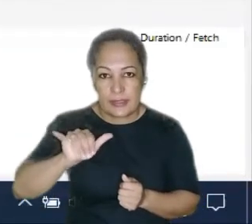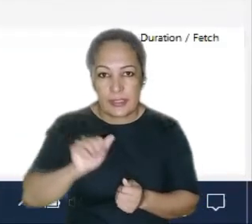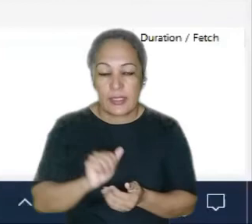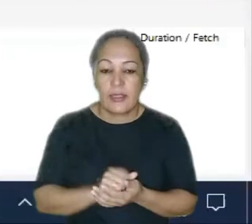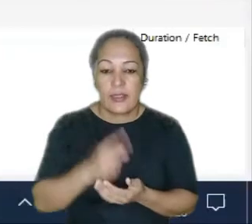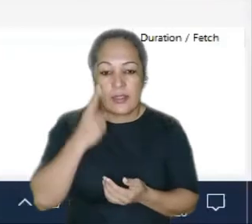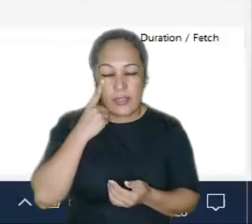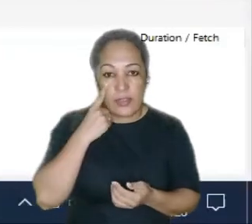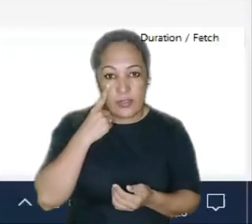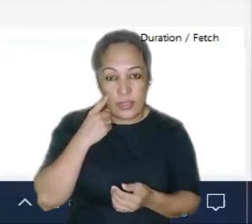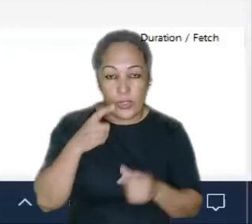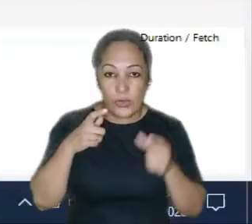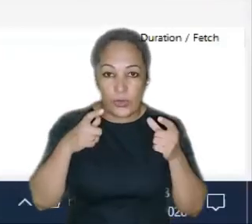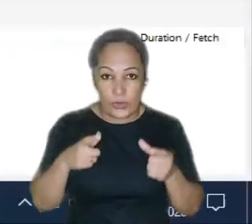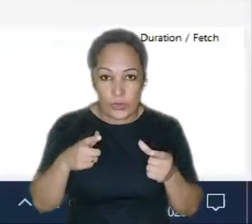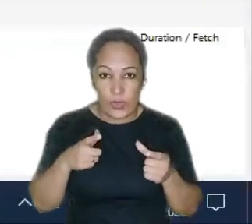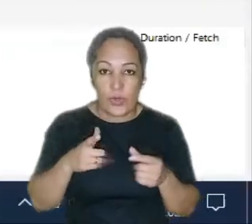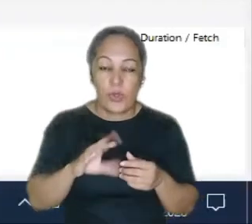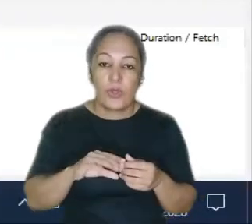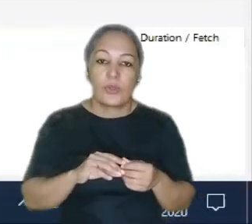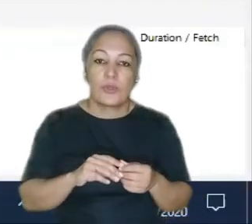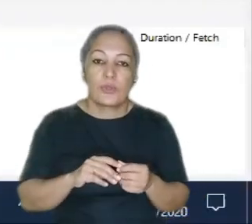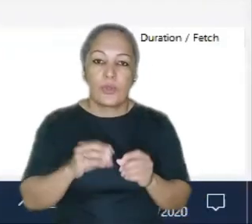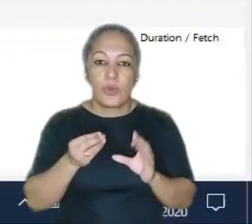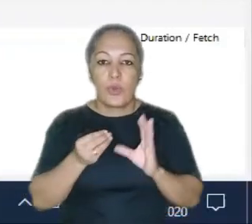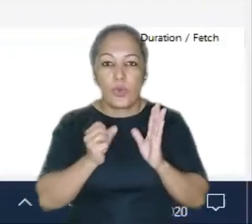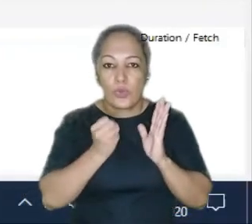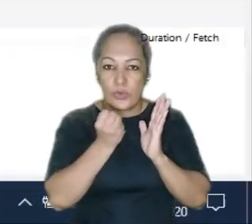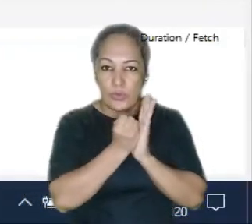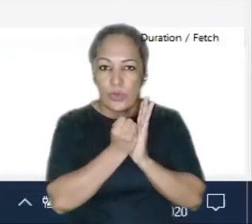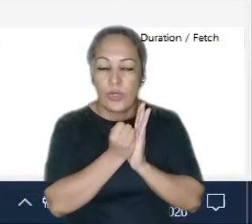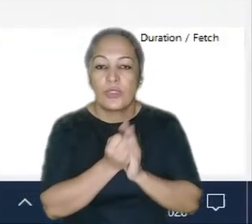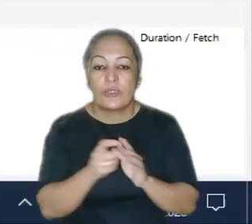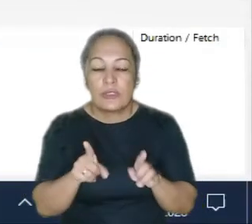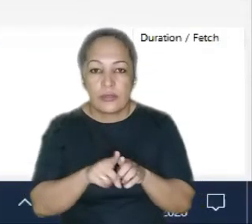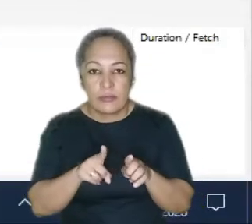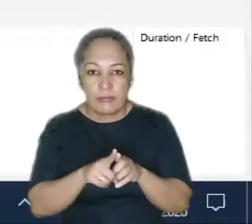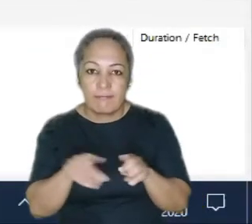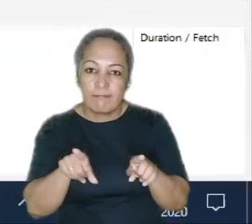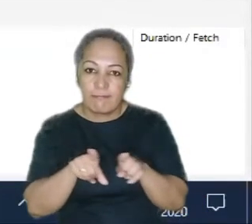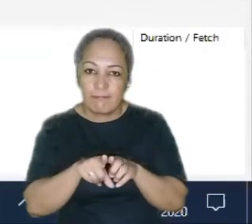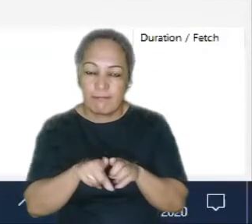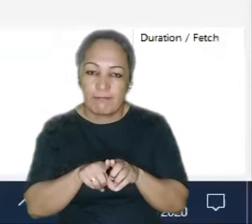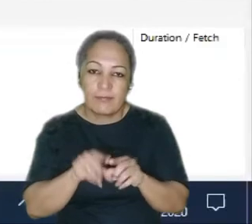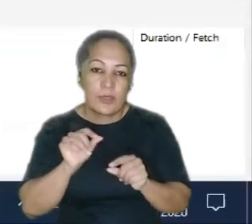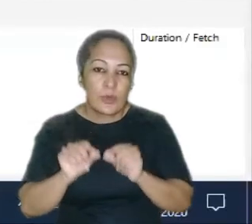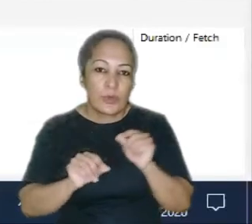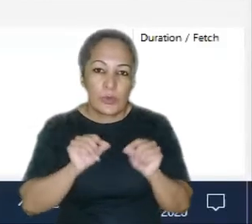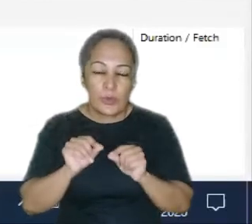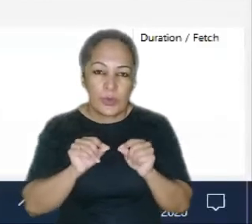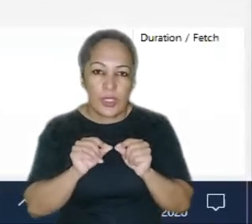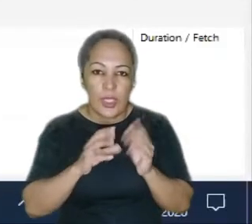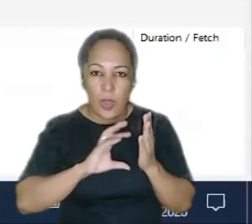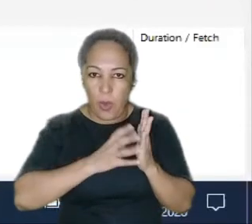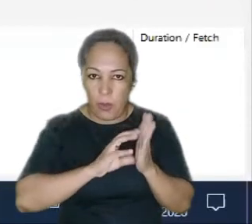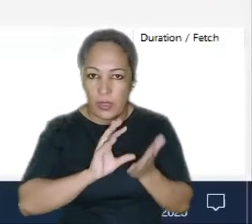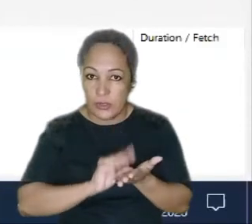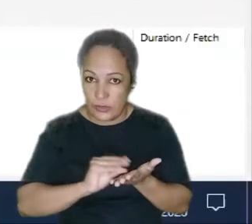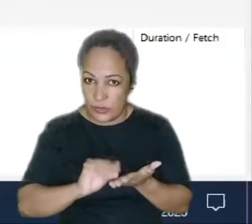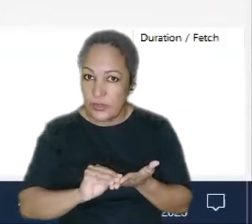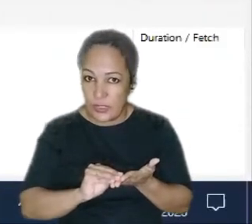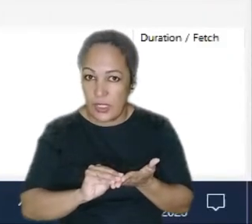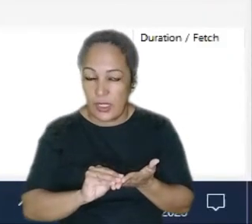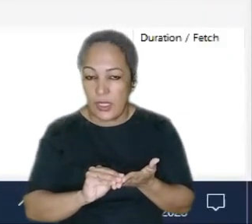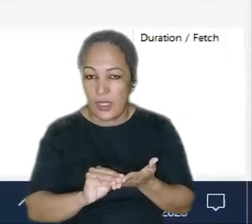coloco os códigos SQL. Aqui eu já tenho um script, eu tenho aqui um banco de dados, esse aqui é um banco de dados de uma agência